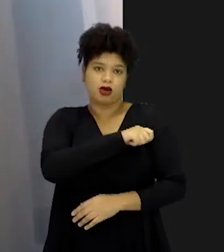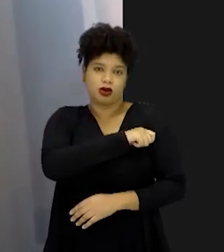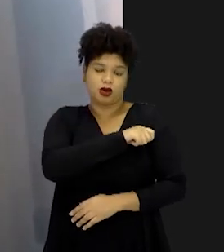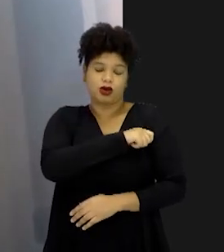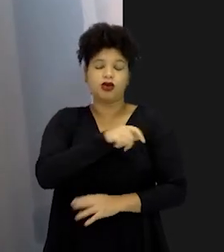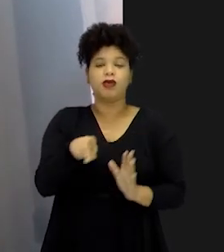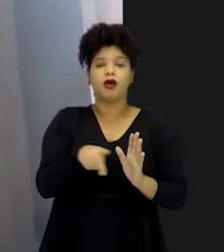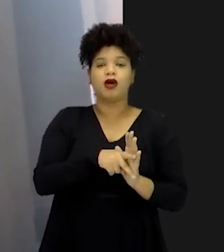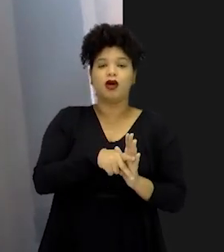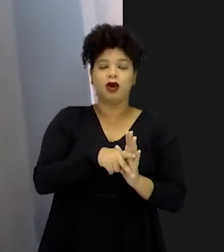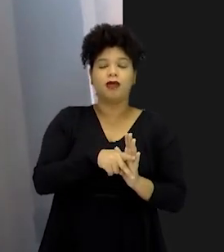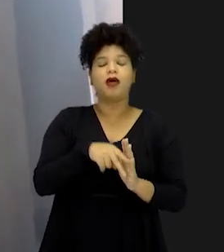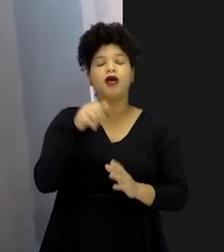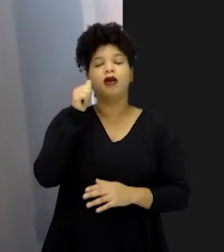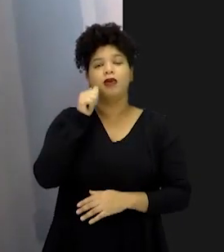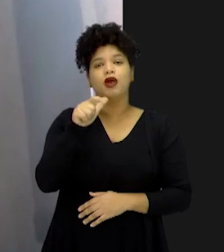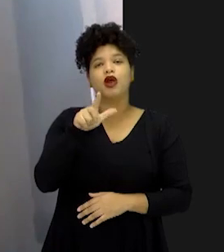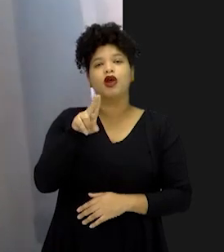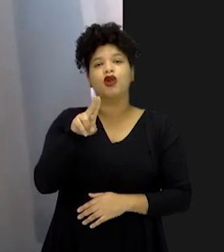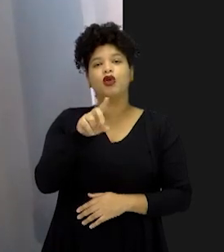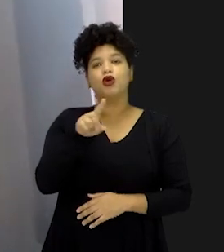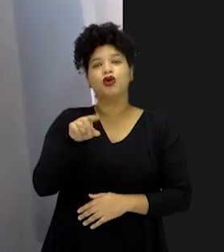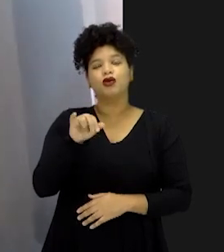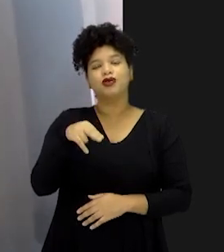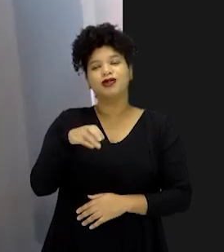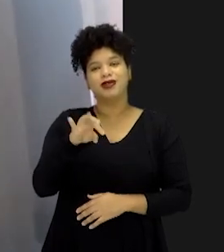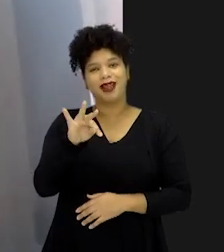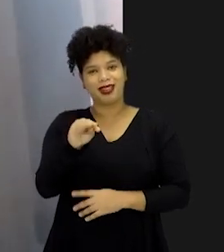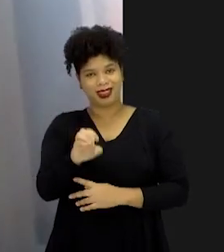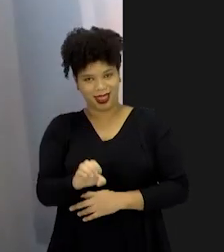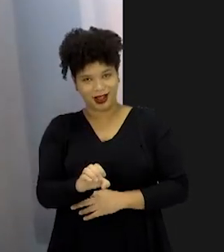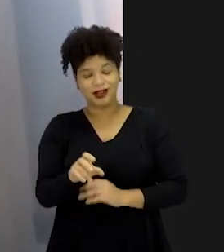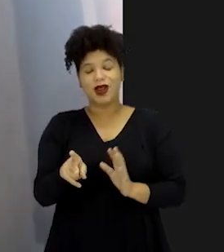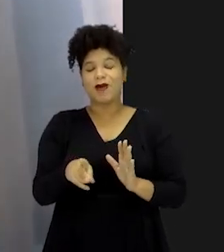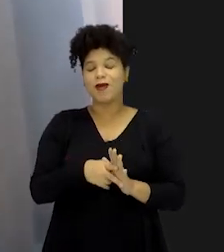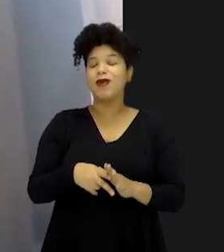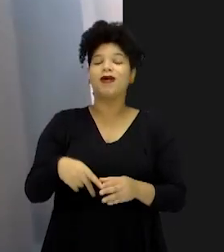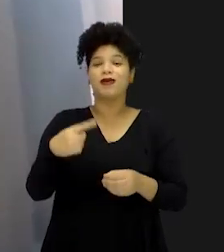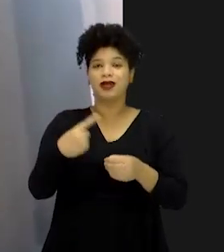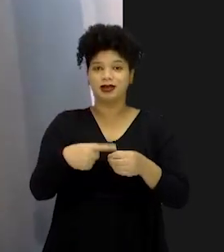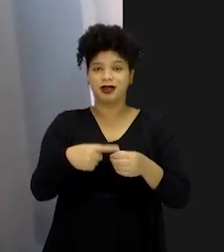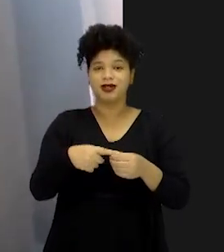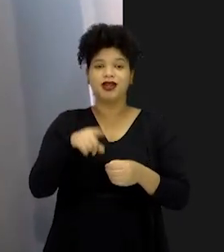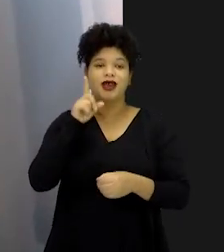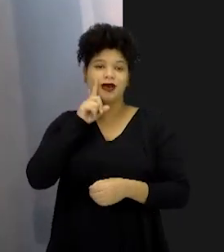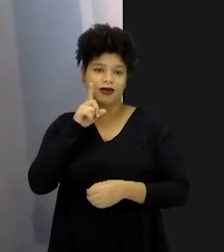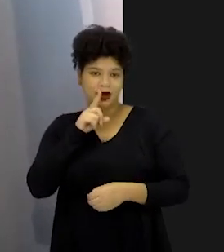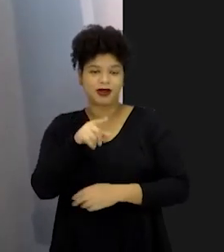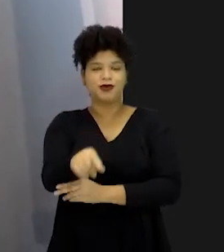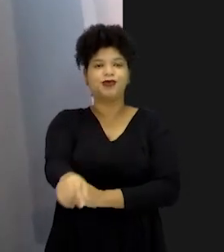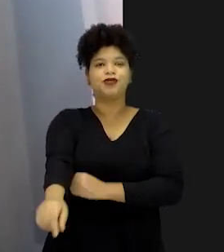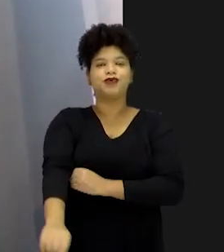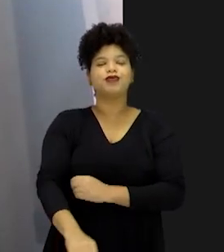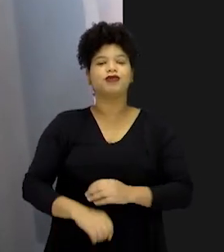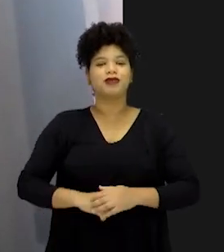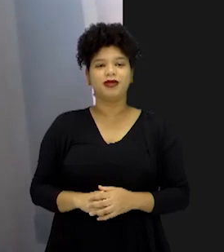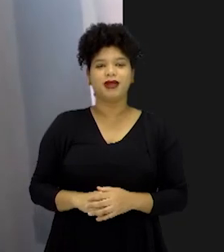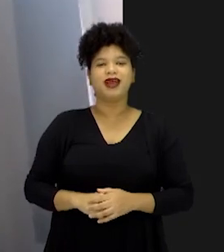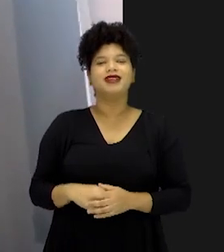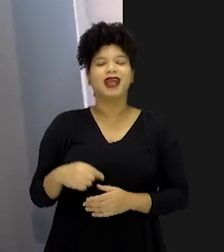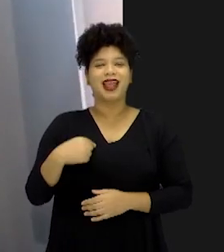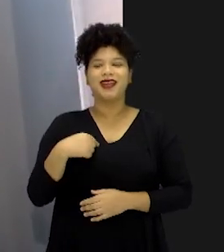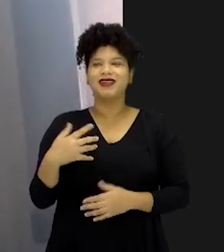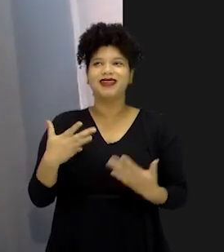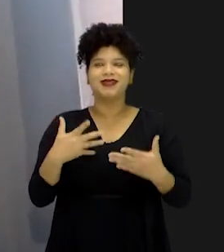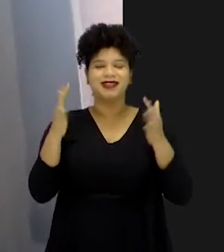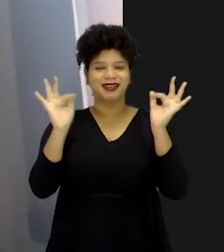que fica lá na escola Antônio Matarazzo, da Diretoria de Ensino de Americana. que fica na cidade de Santa Bárbara do Oeste. Eu também estou muito feliz